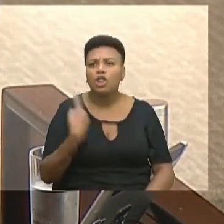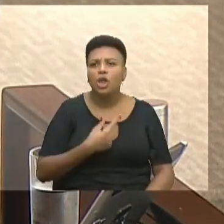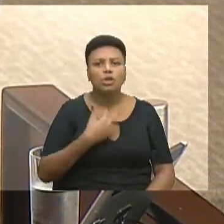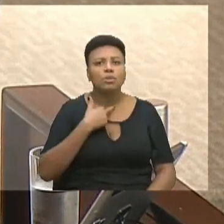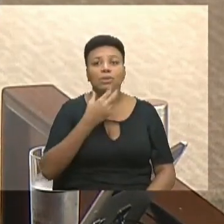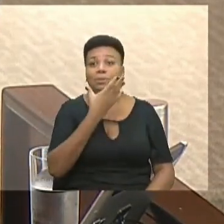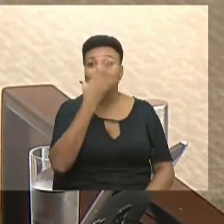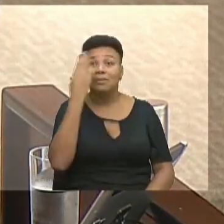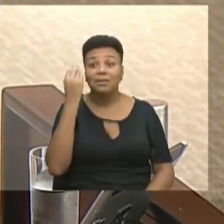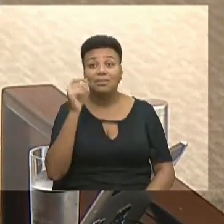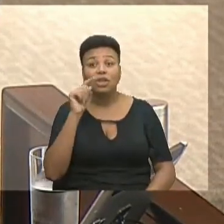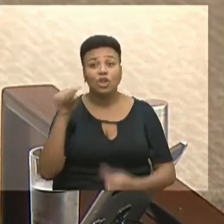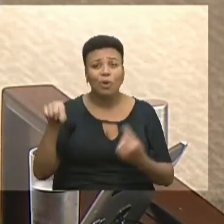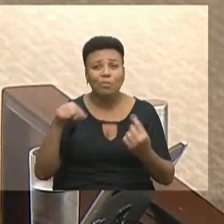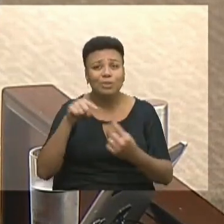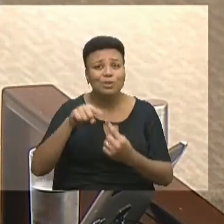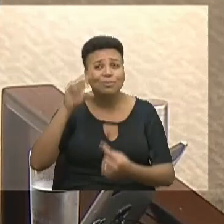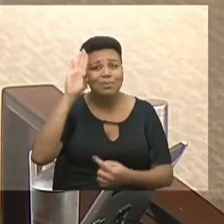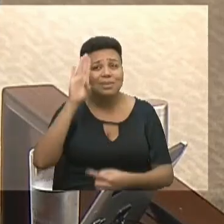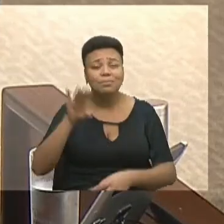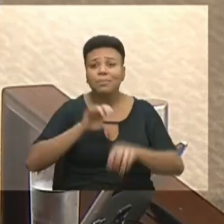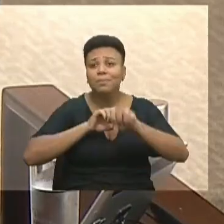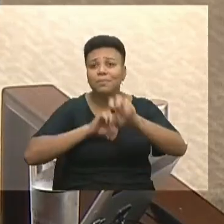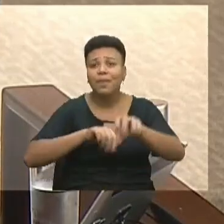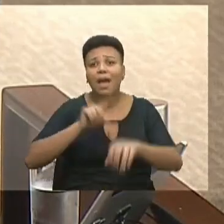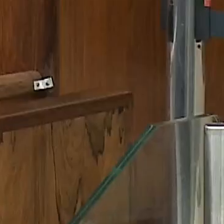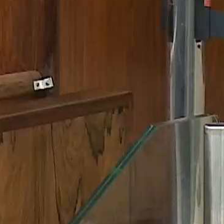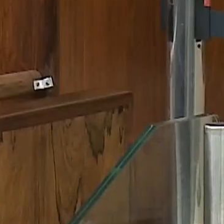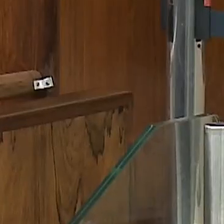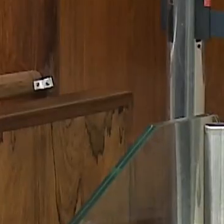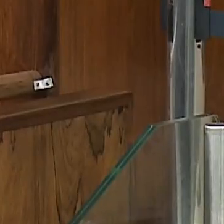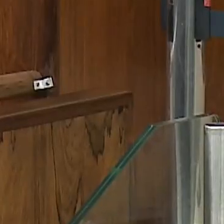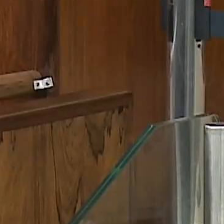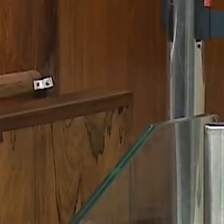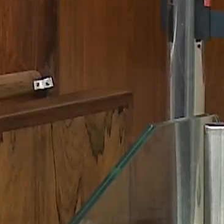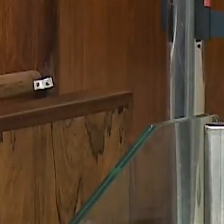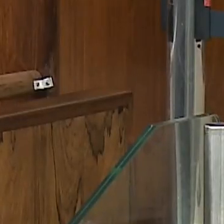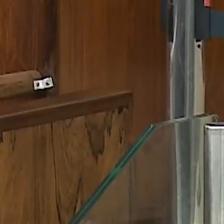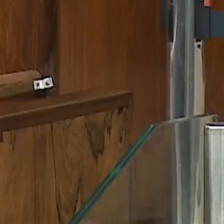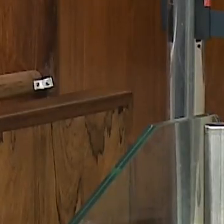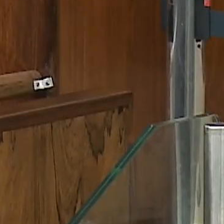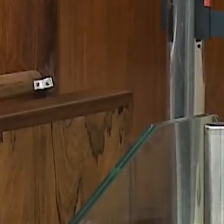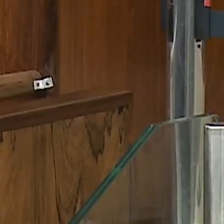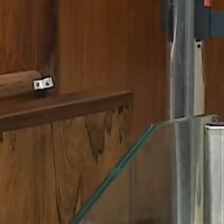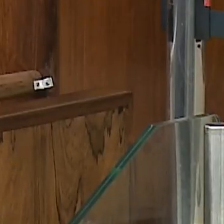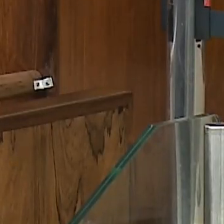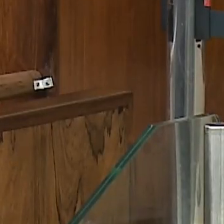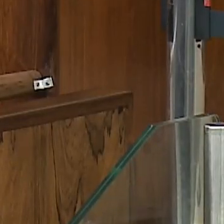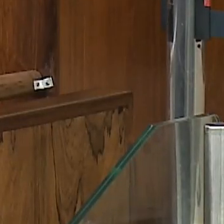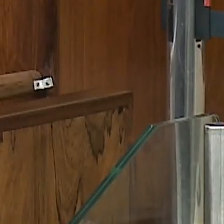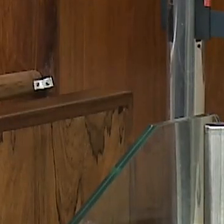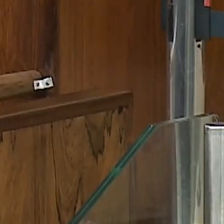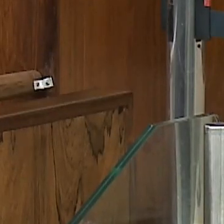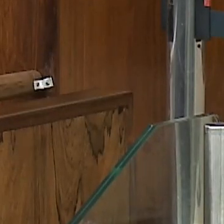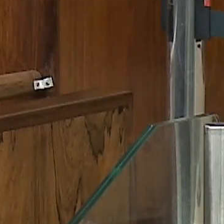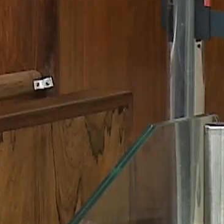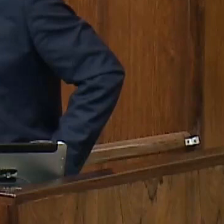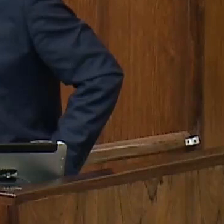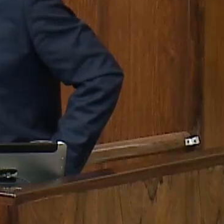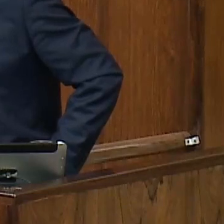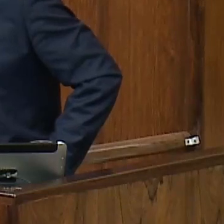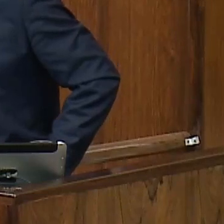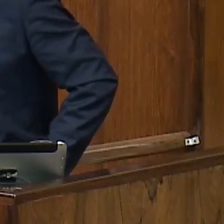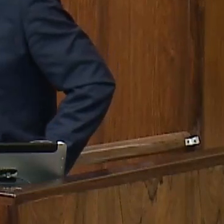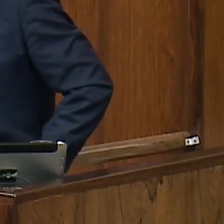esquecermos que objetivo maior da educação é o aluno o deputado Jefferson Fernandes do PT falou sobre